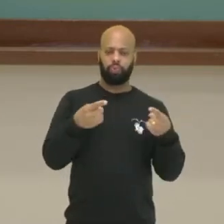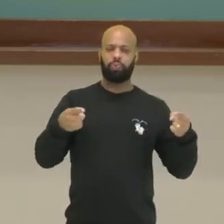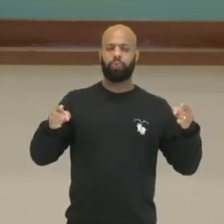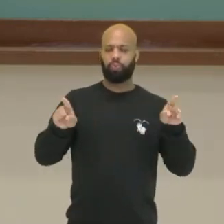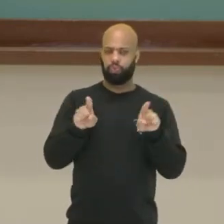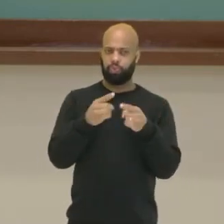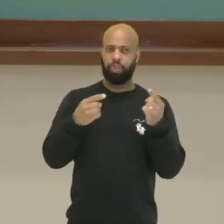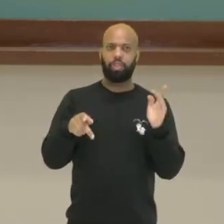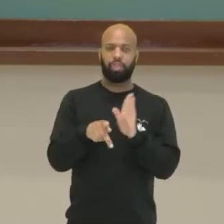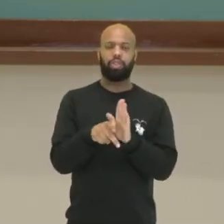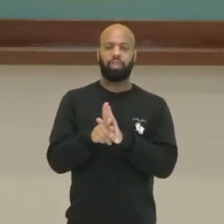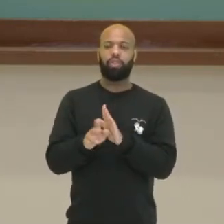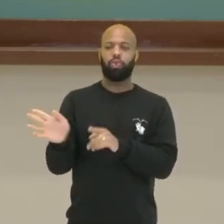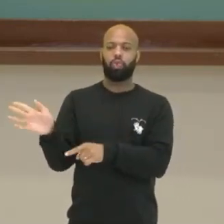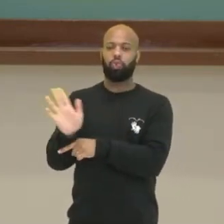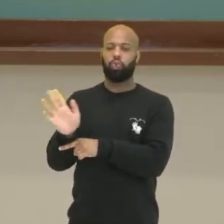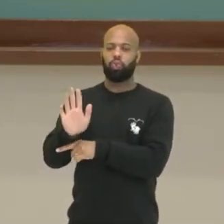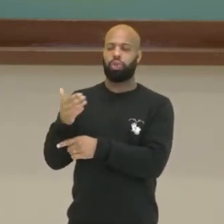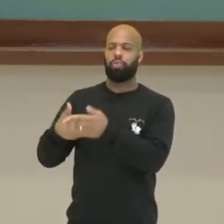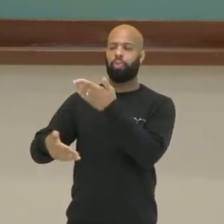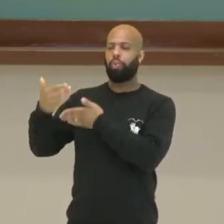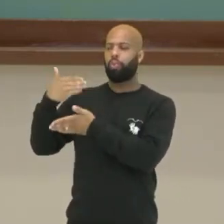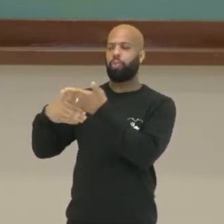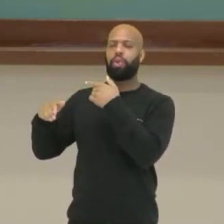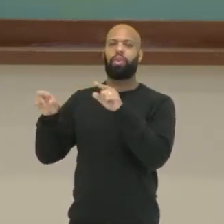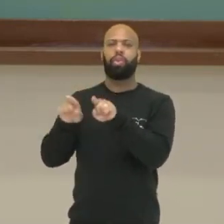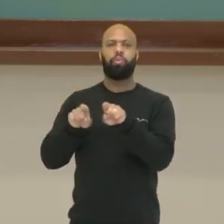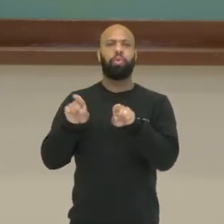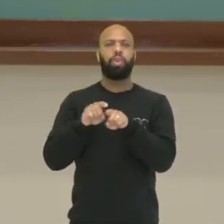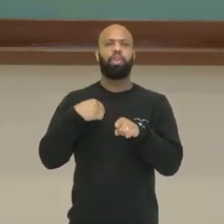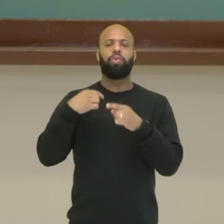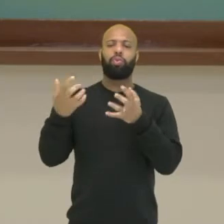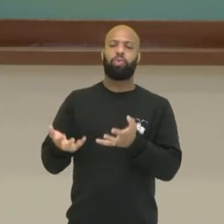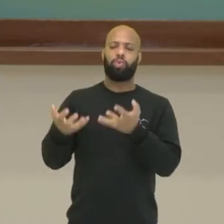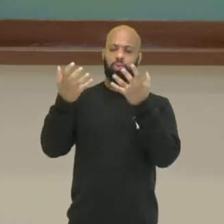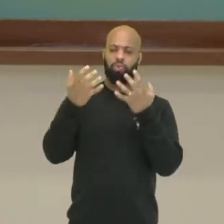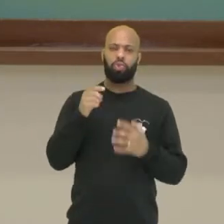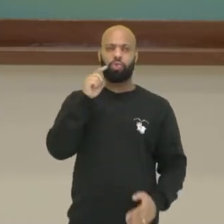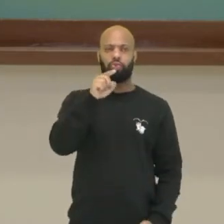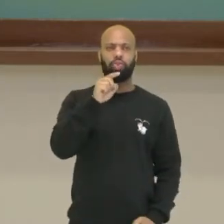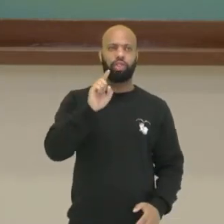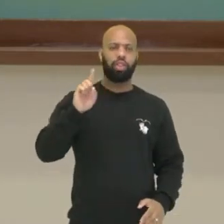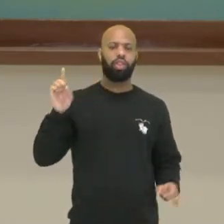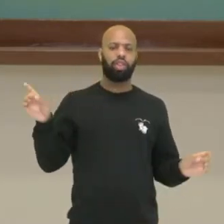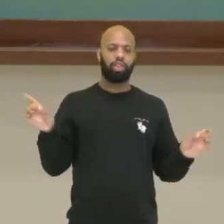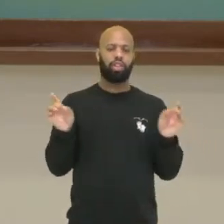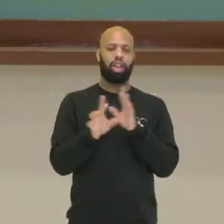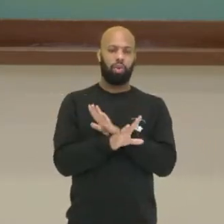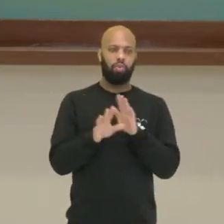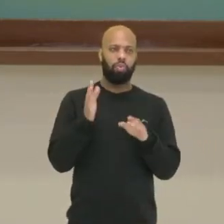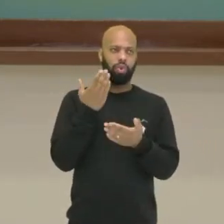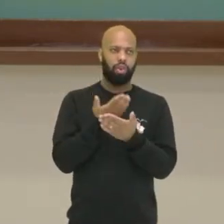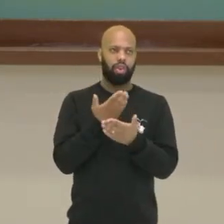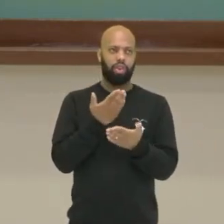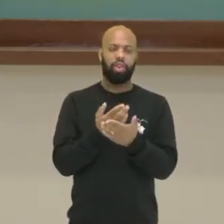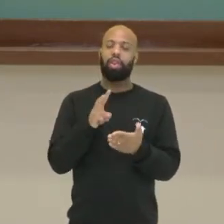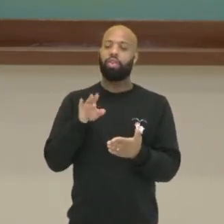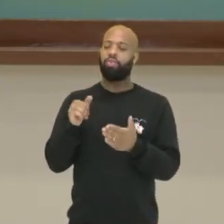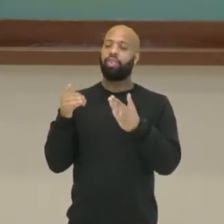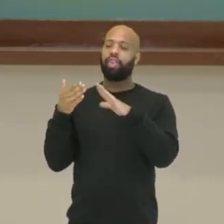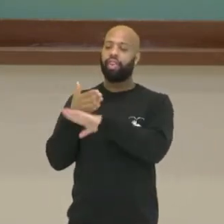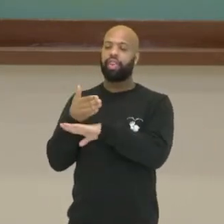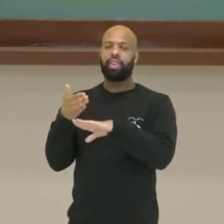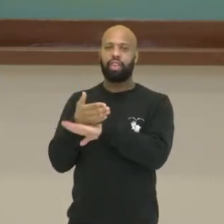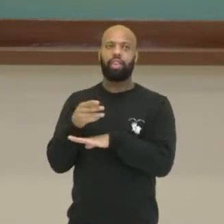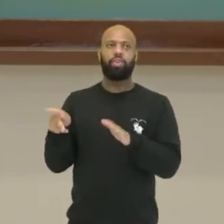sonoras dos filmes antigos, eu convido você, após a nossa aula, a chegar, dar uma acessada lá no YouTube